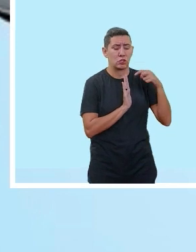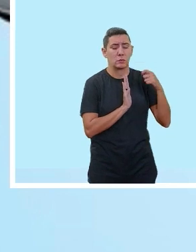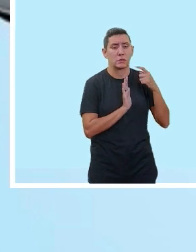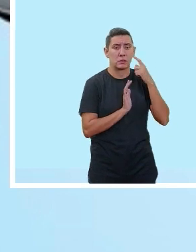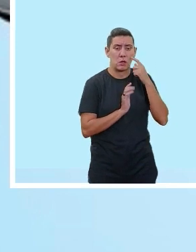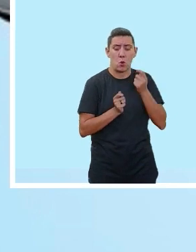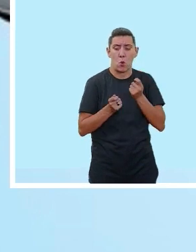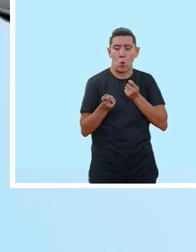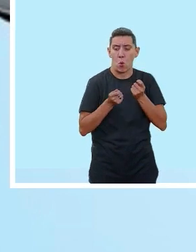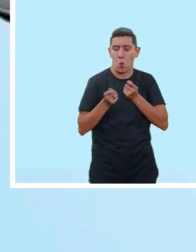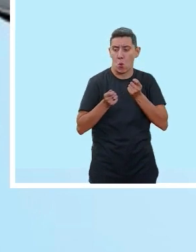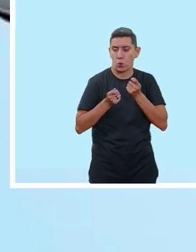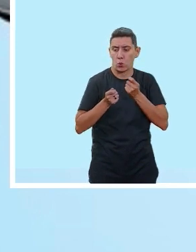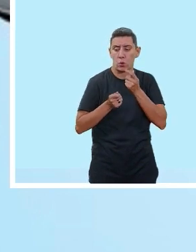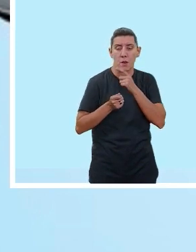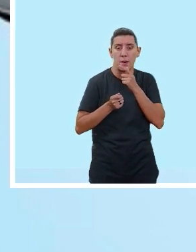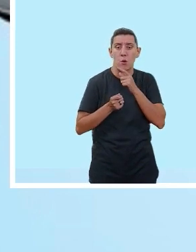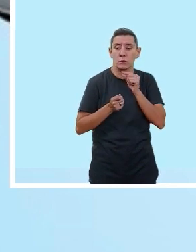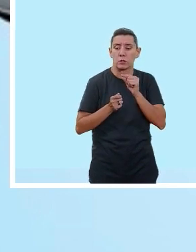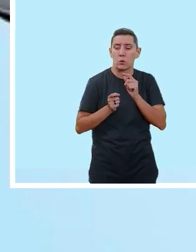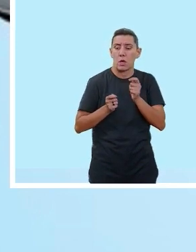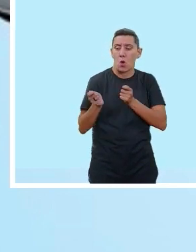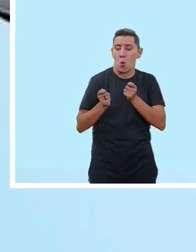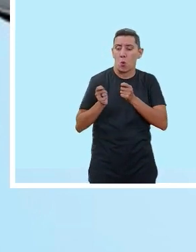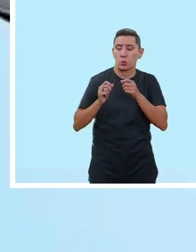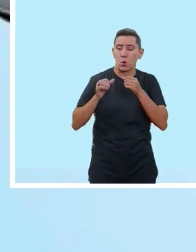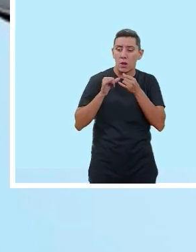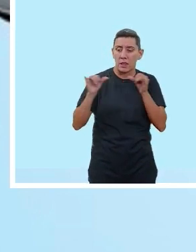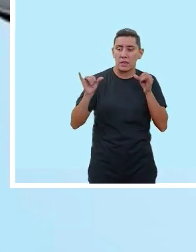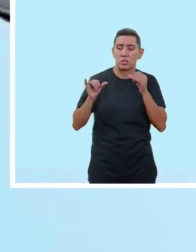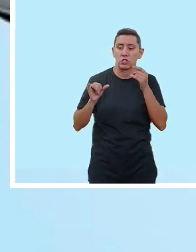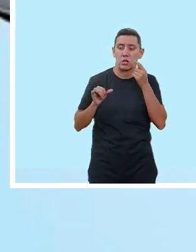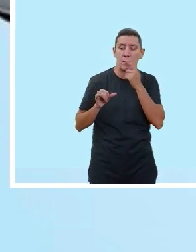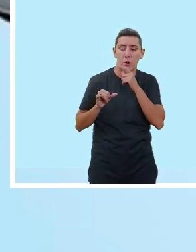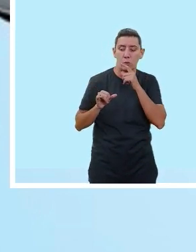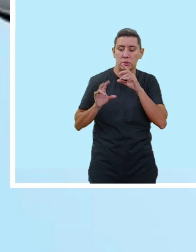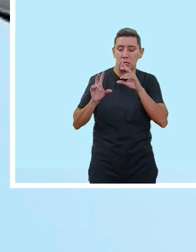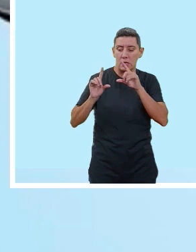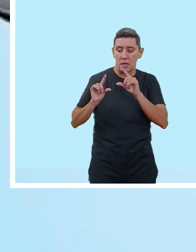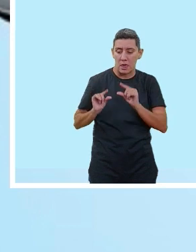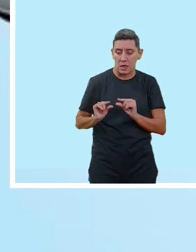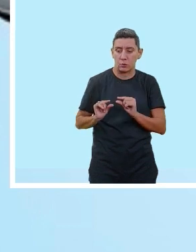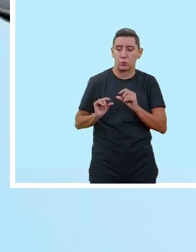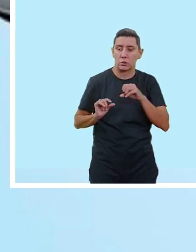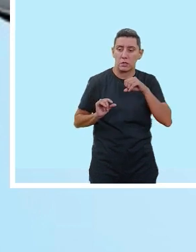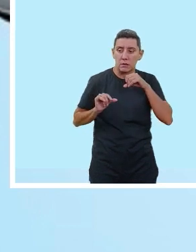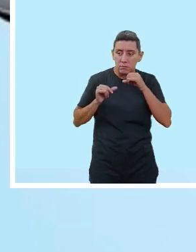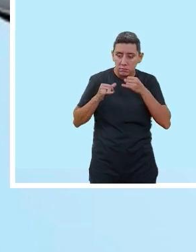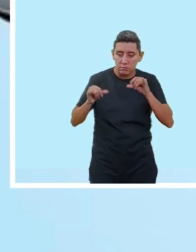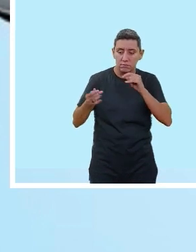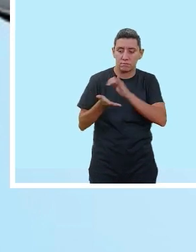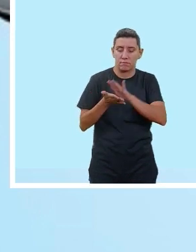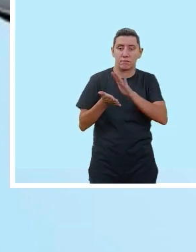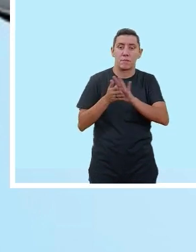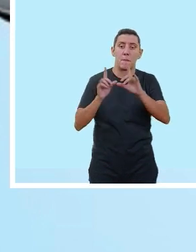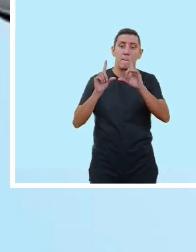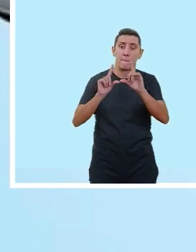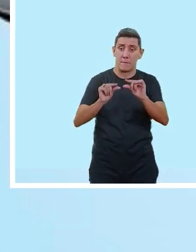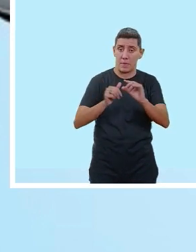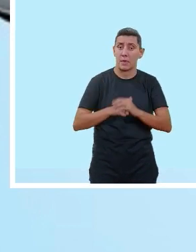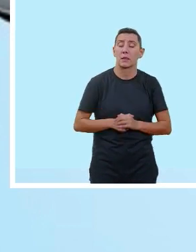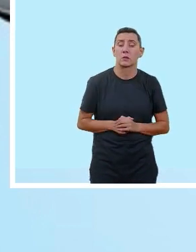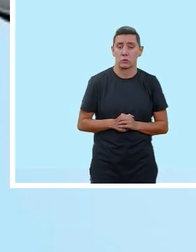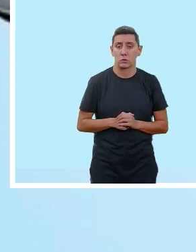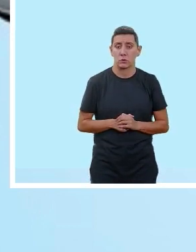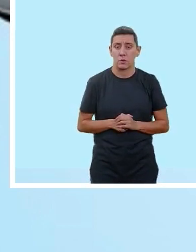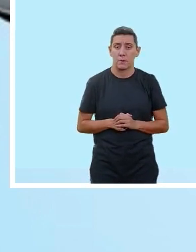melhor uso da energia elétrica que está chegando ao ambiente, né? Então essa é a melhor forma de você trabalhar. E você tem uma série de aplicações, né? Tanto